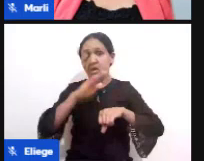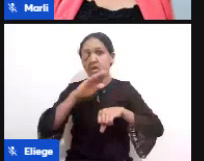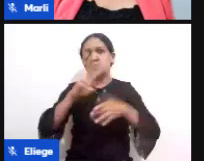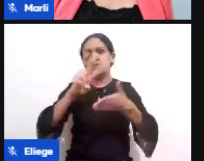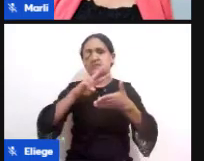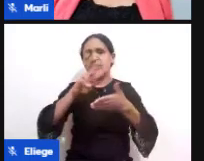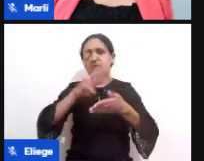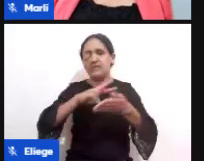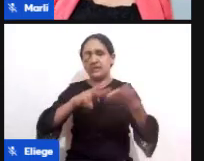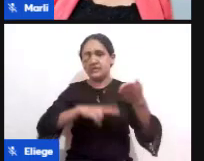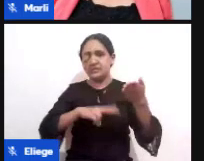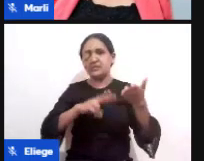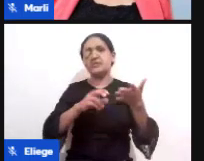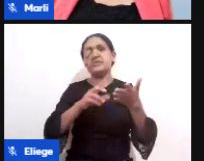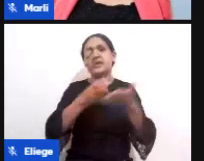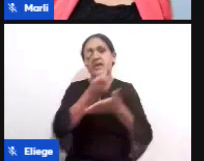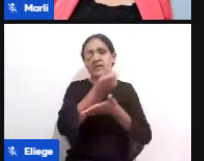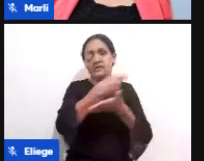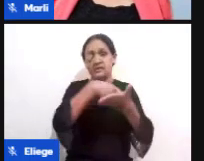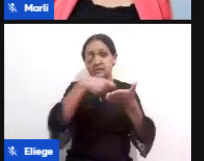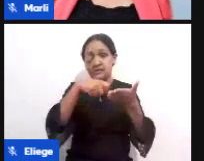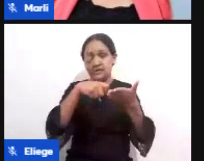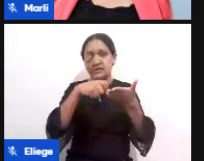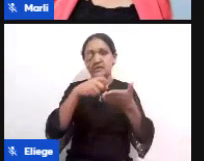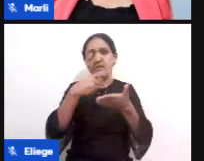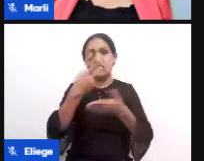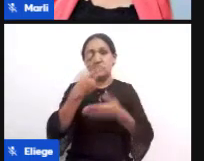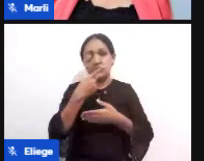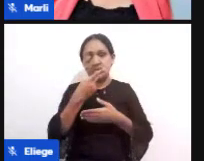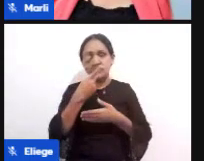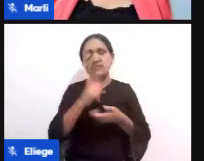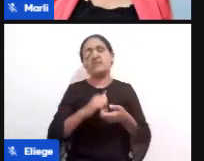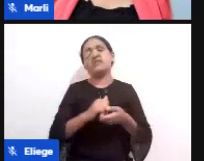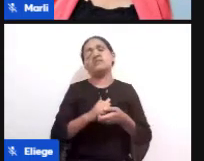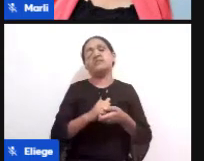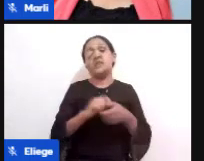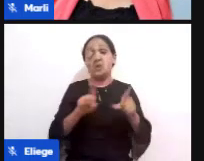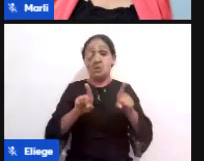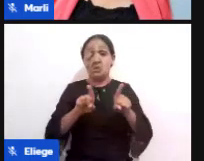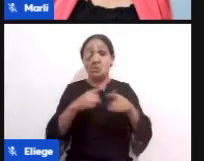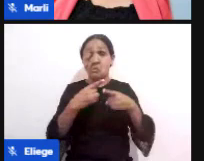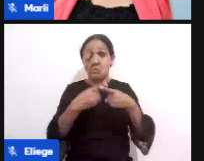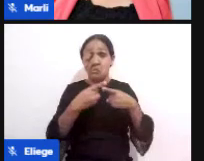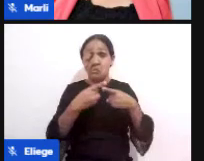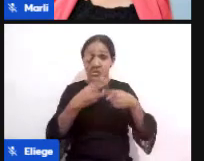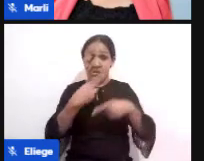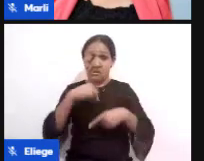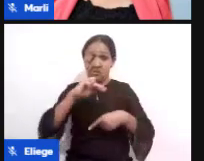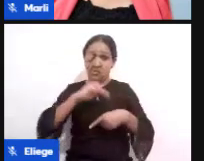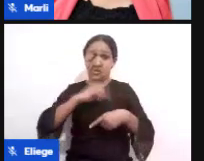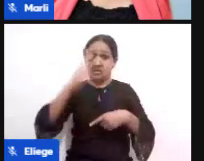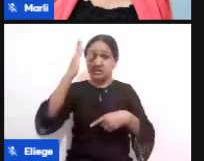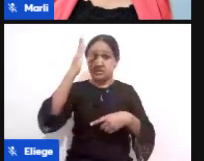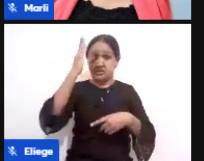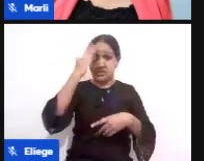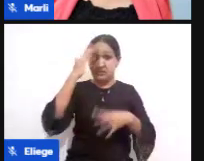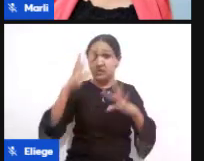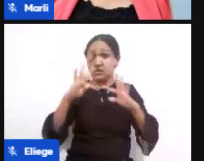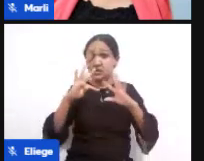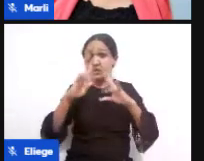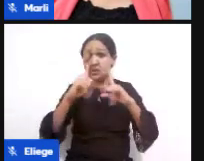a escrita, a oralidade, porque nós sabemos que em todos os conteúdos, em todas